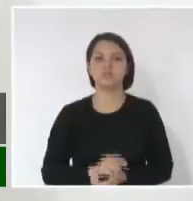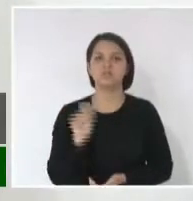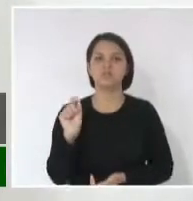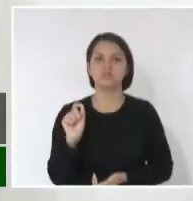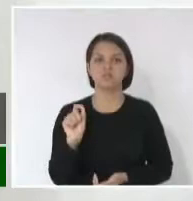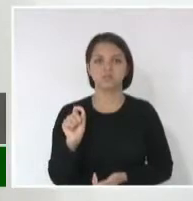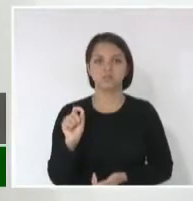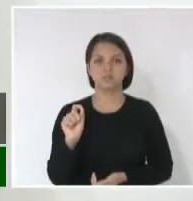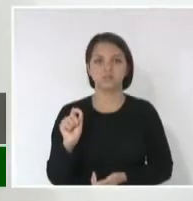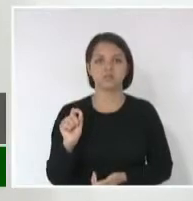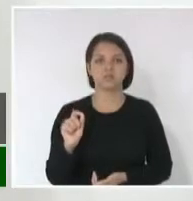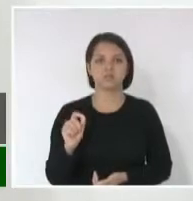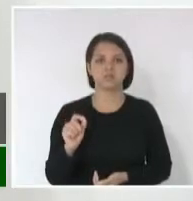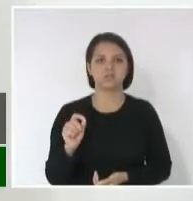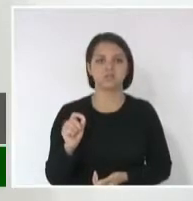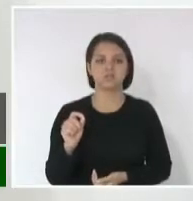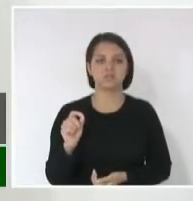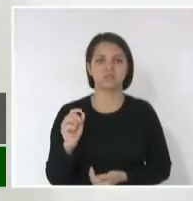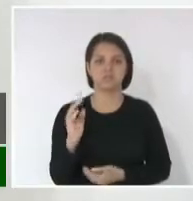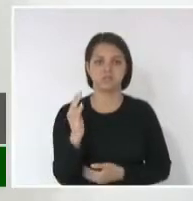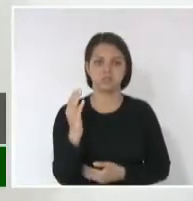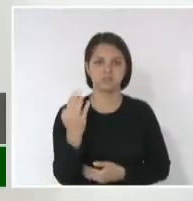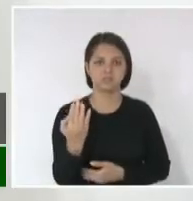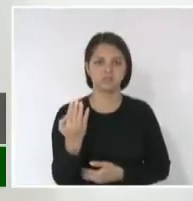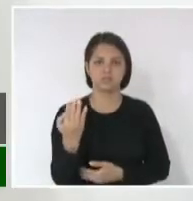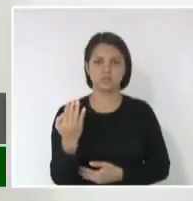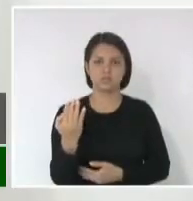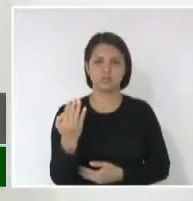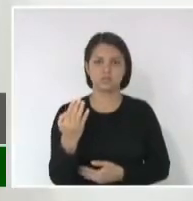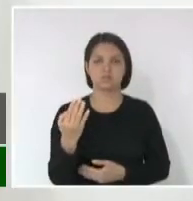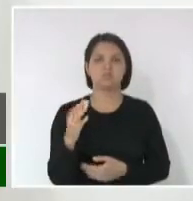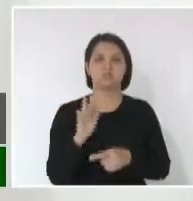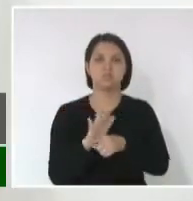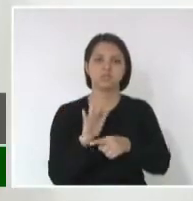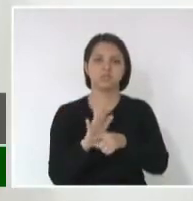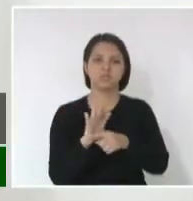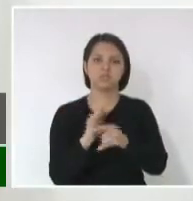madeira para produzir energia